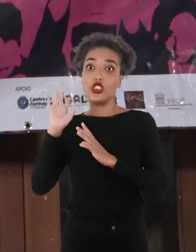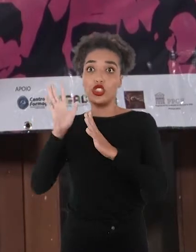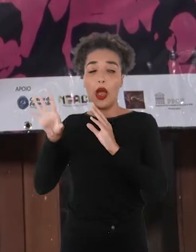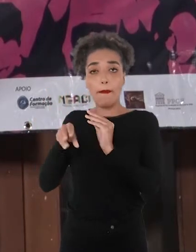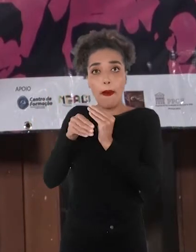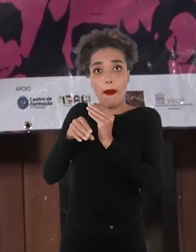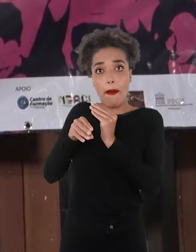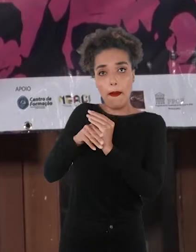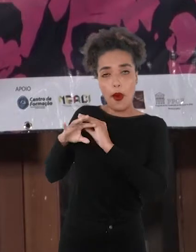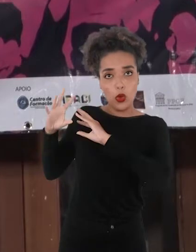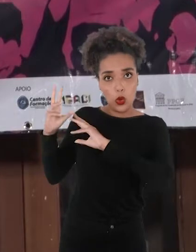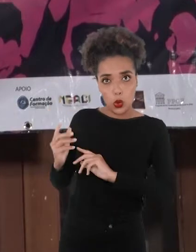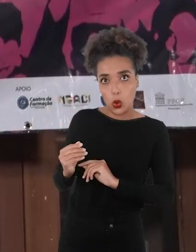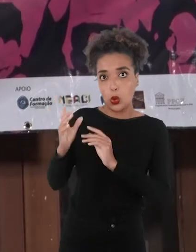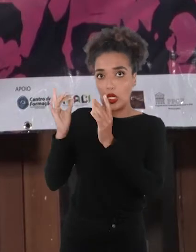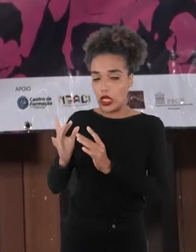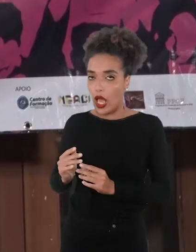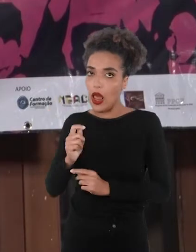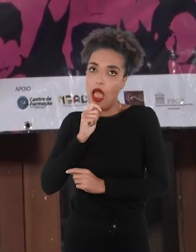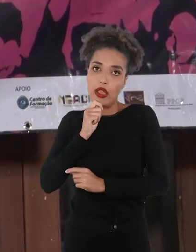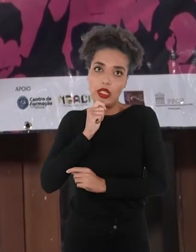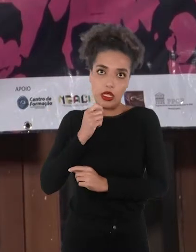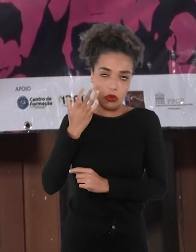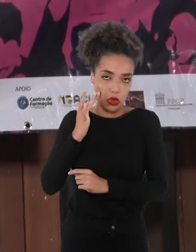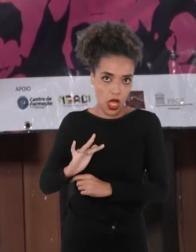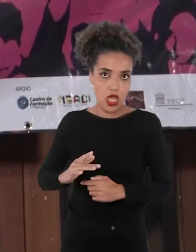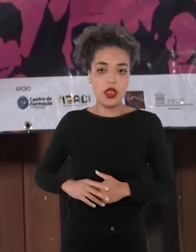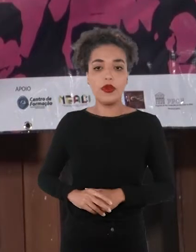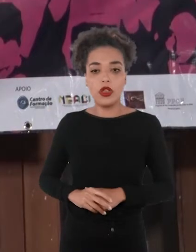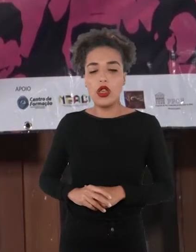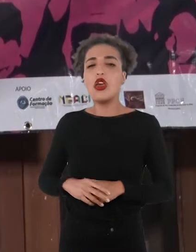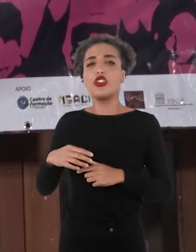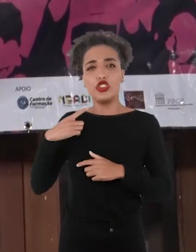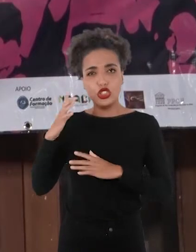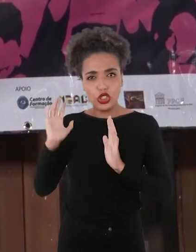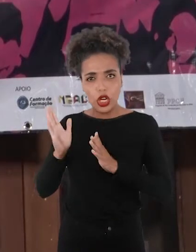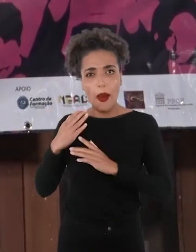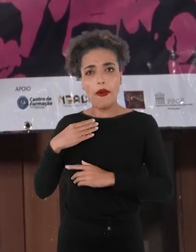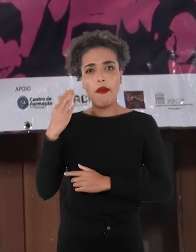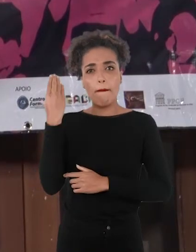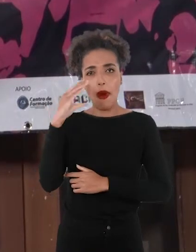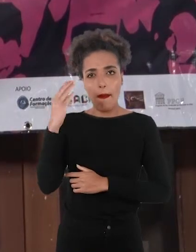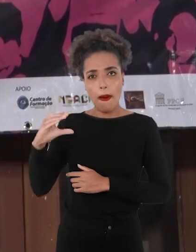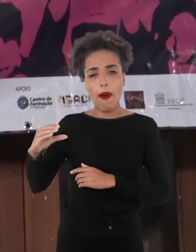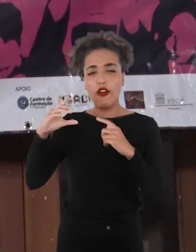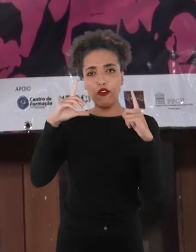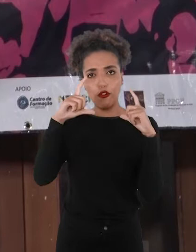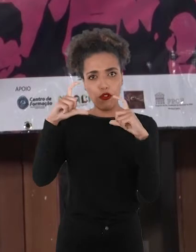Clica lá, porque a gente passou as fotos, mas eu acho que eu tenho dúvida.